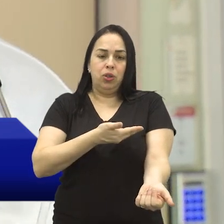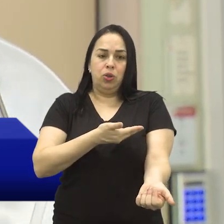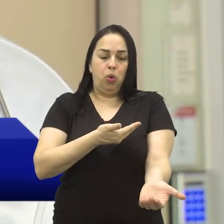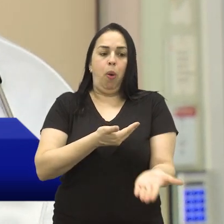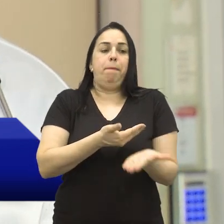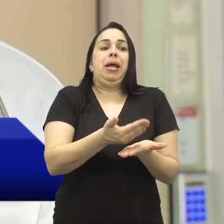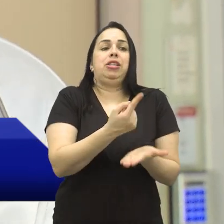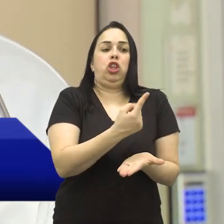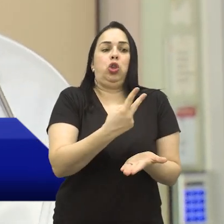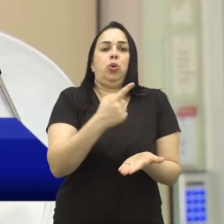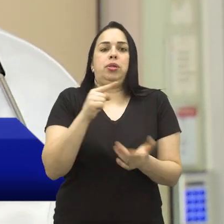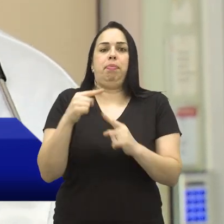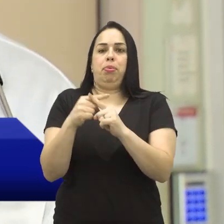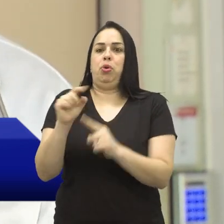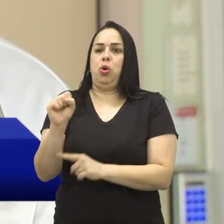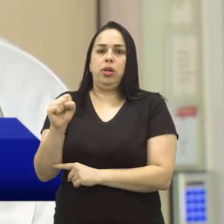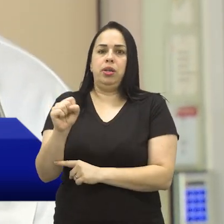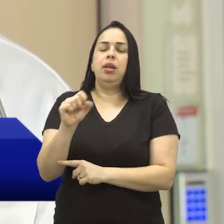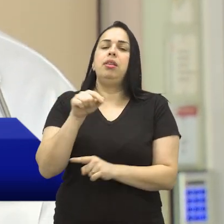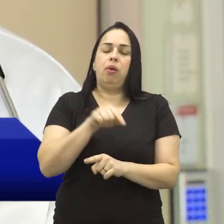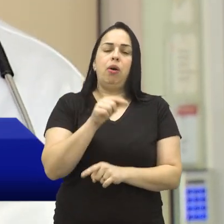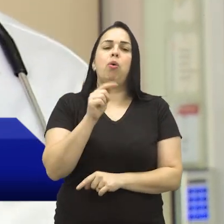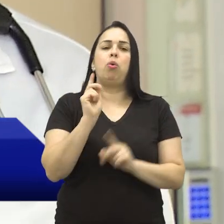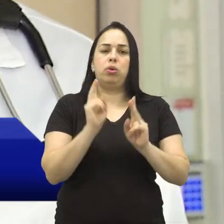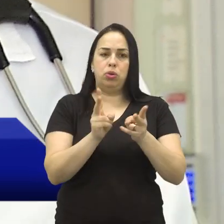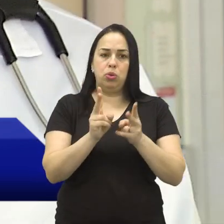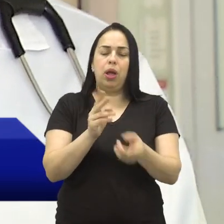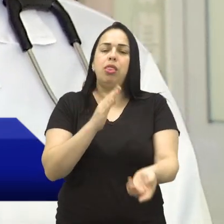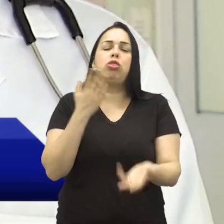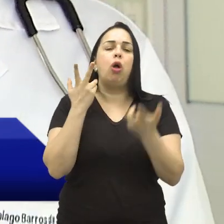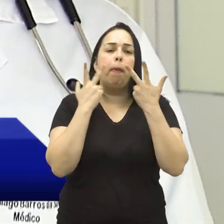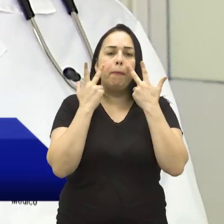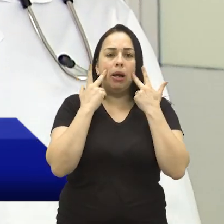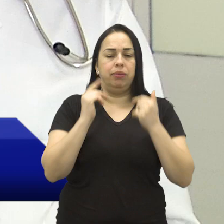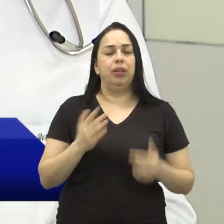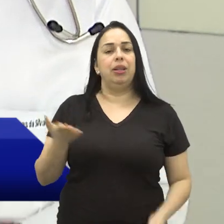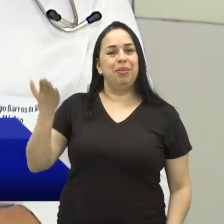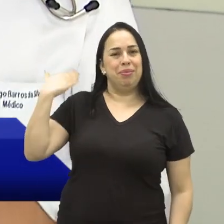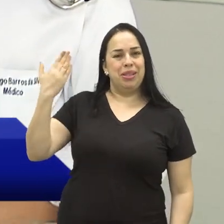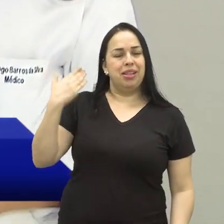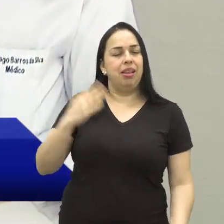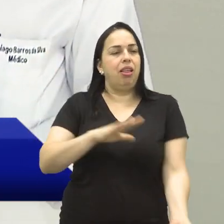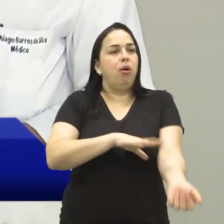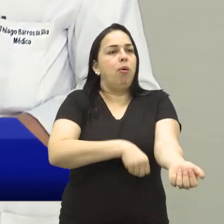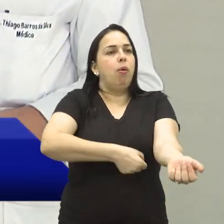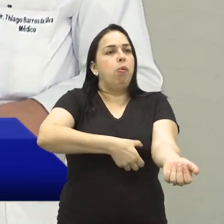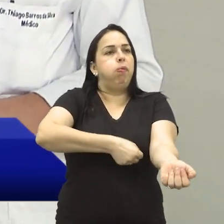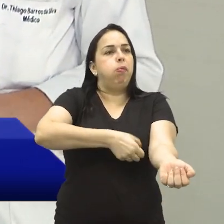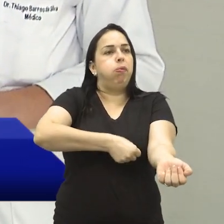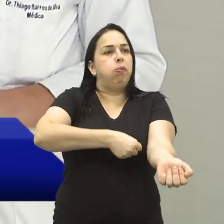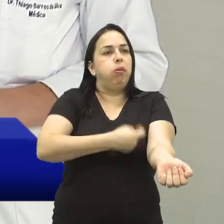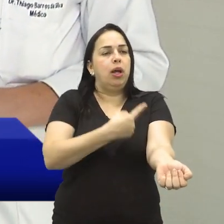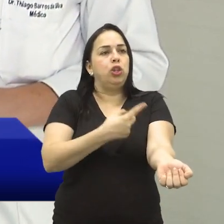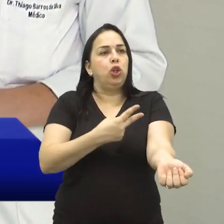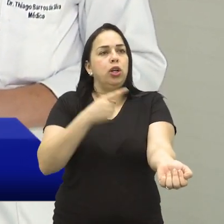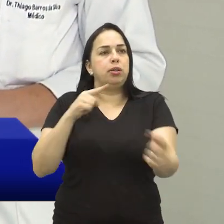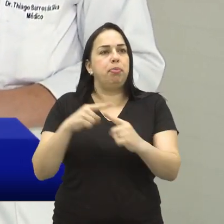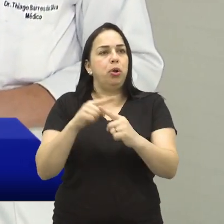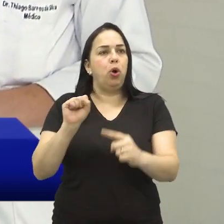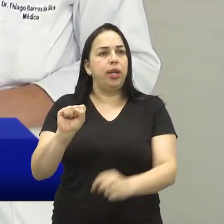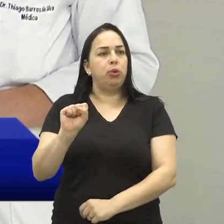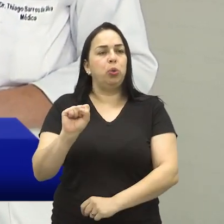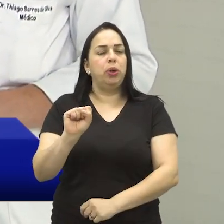partir de 12/8. 12/8 ainda continua sendo uma pressão normal. Então, a pessoa que medir a pressão ali der 12/8, se ela não tem